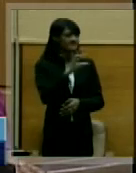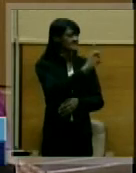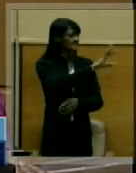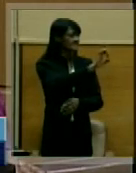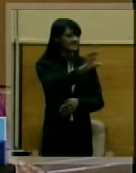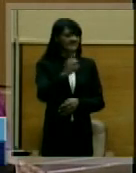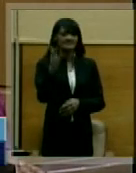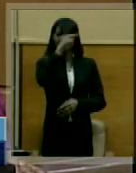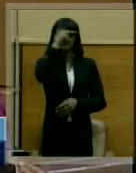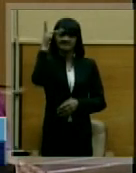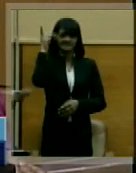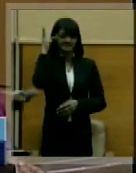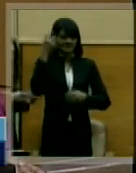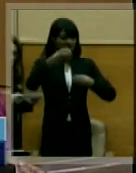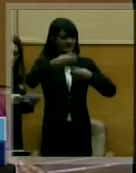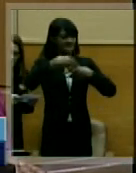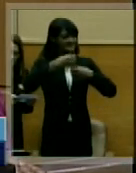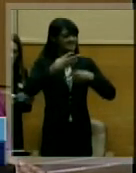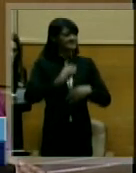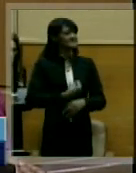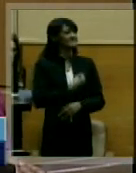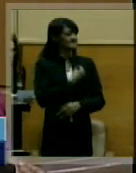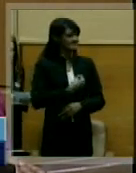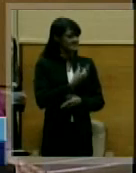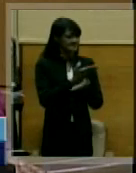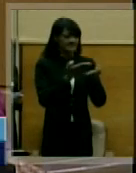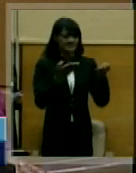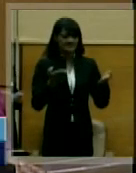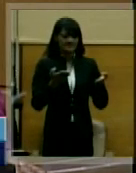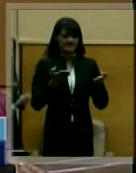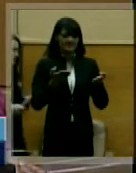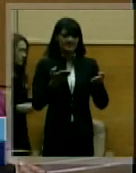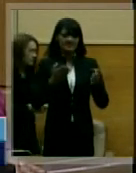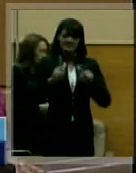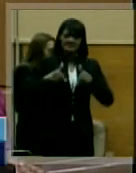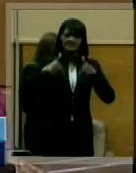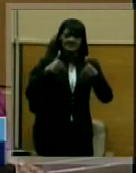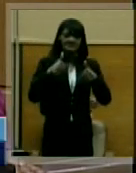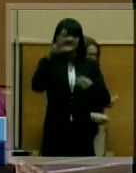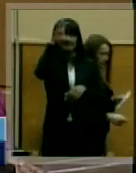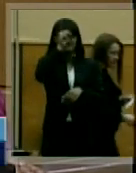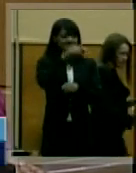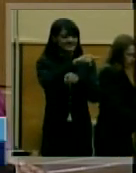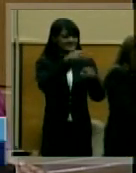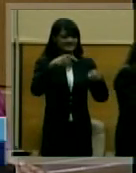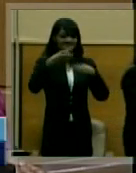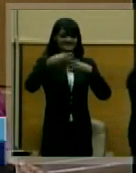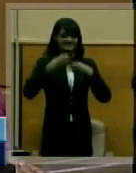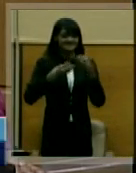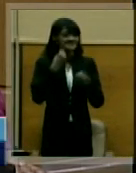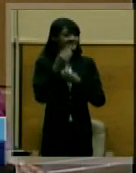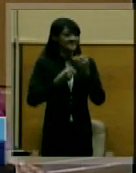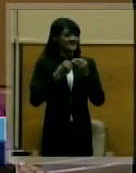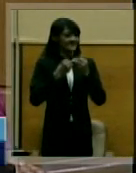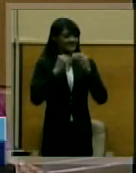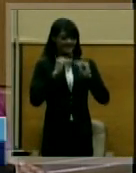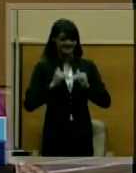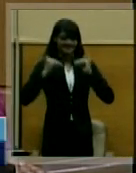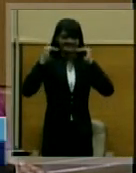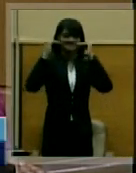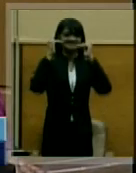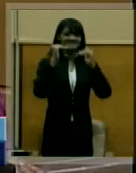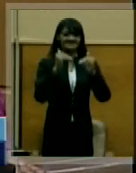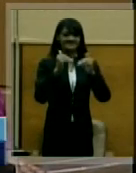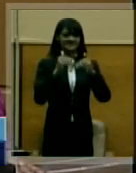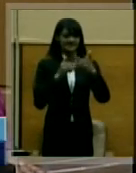as senhoras por nos ensinar a viver. Nesse caminho de aprendizados, vocês nos ensinam como superar dificuldades,